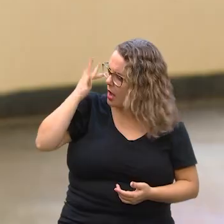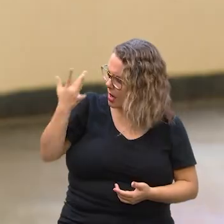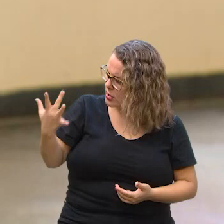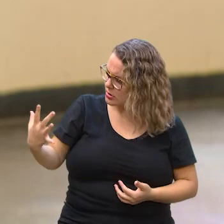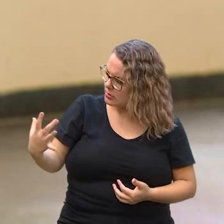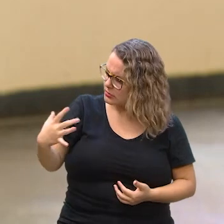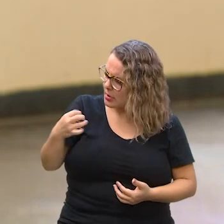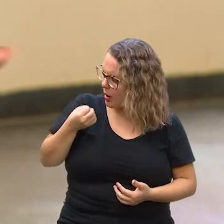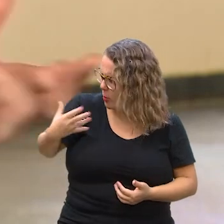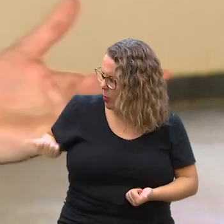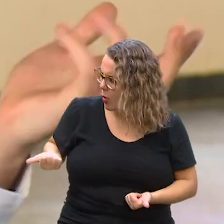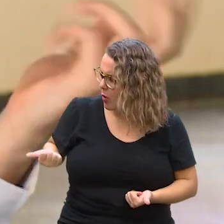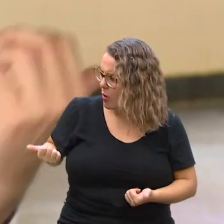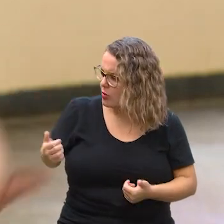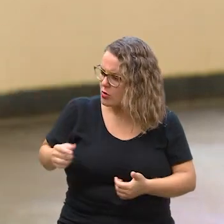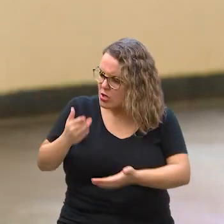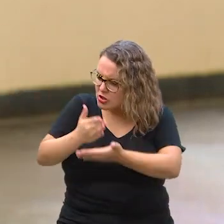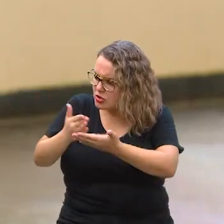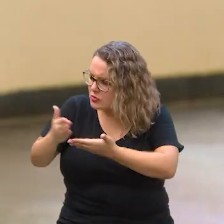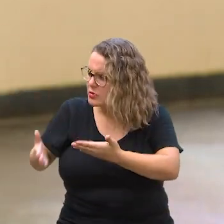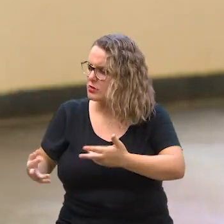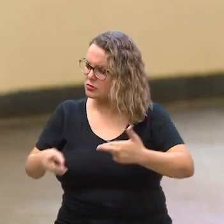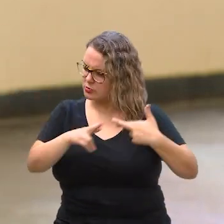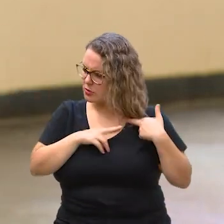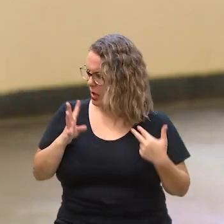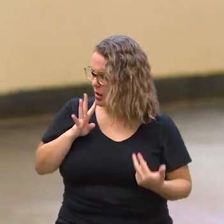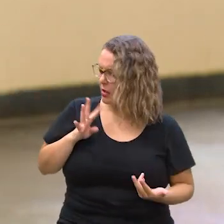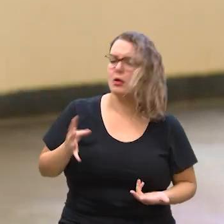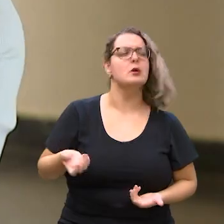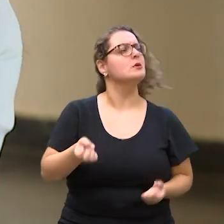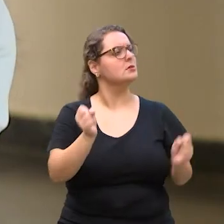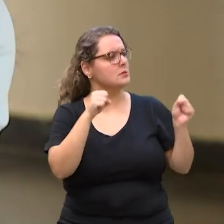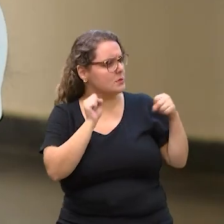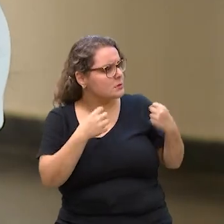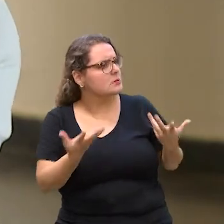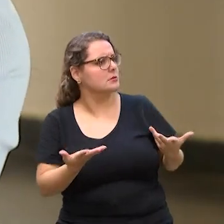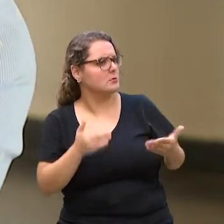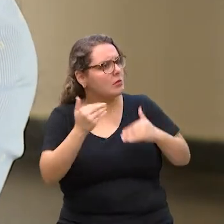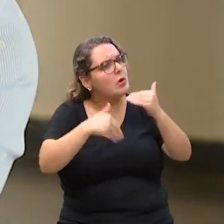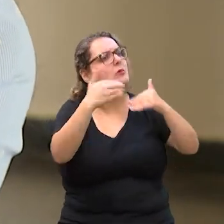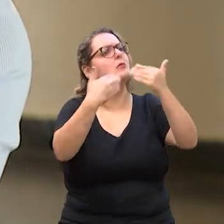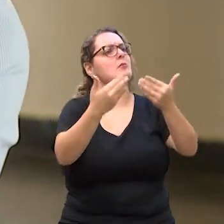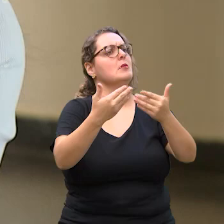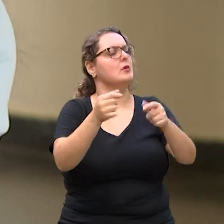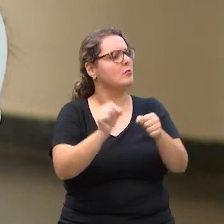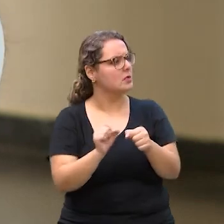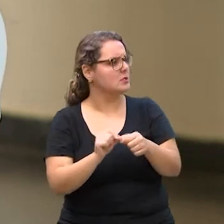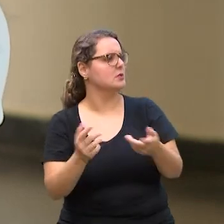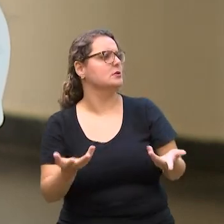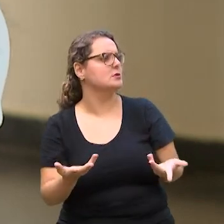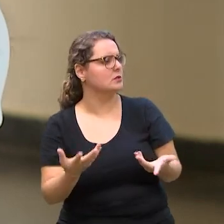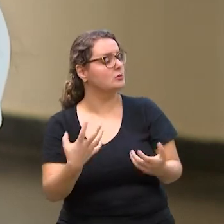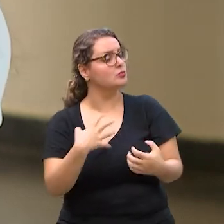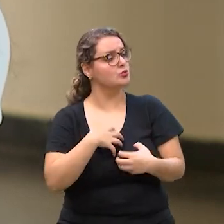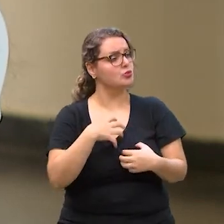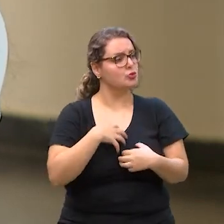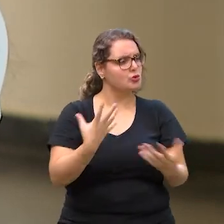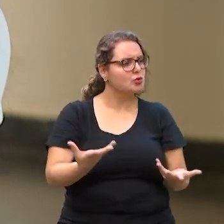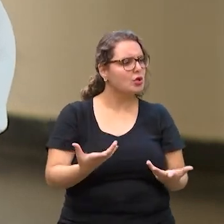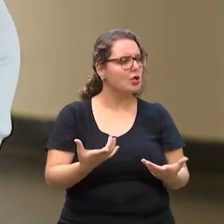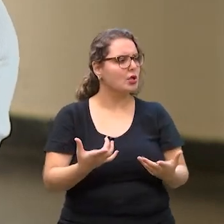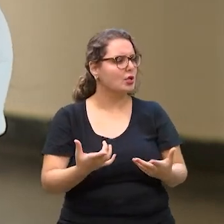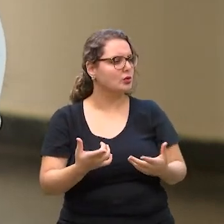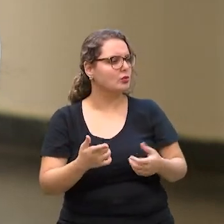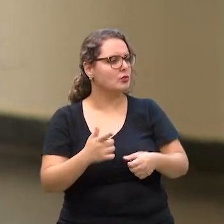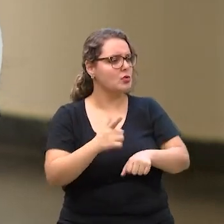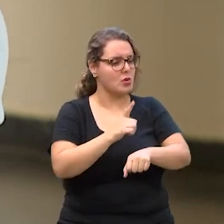essa divisão de responsabilidades dentro de um grupo, isso é legal? Sim, para o trabalho que ele vem desenvolvendo, pela forma como ele é